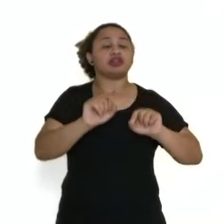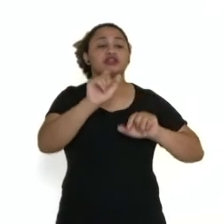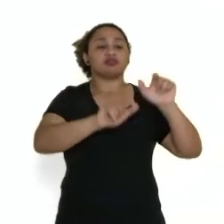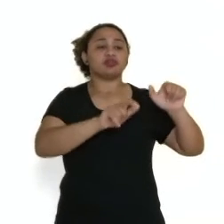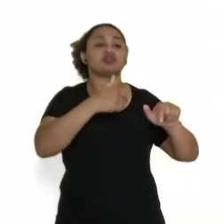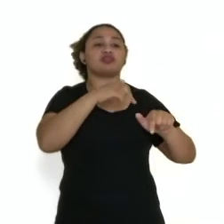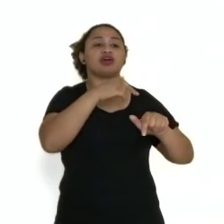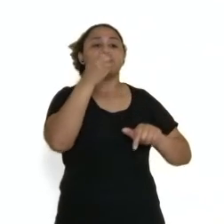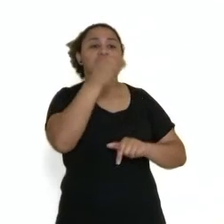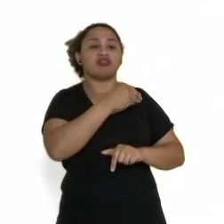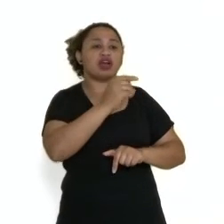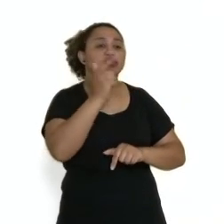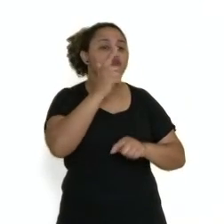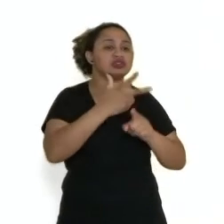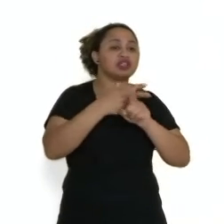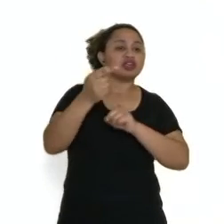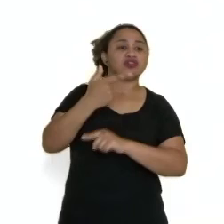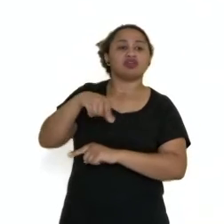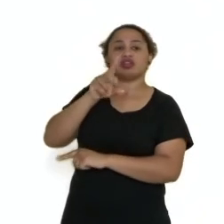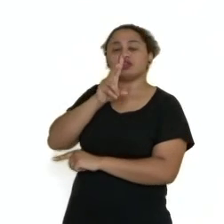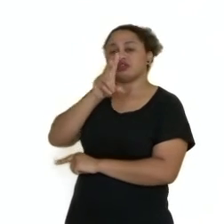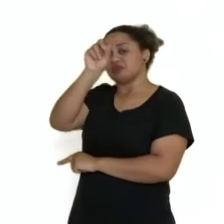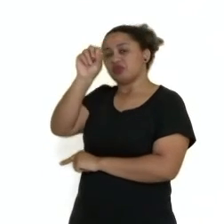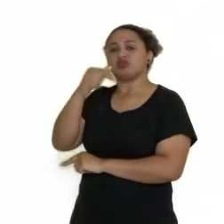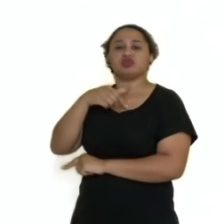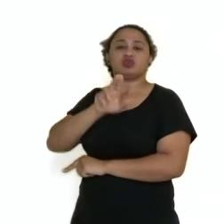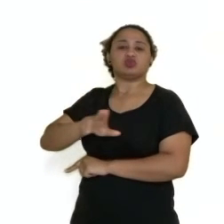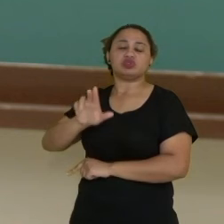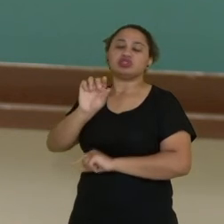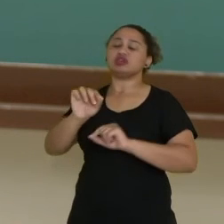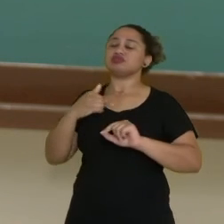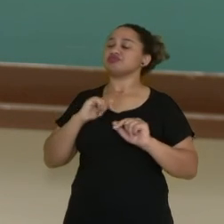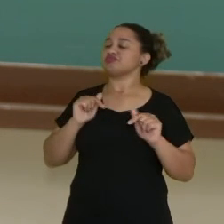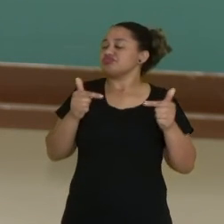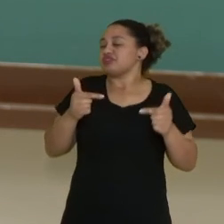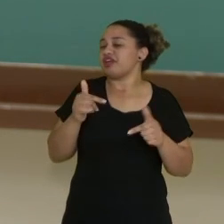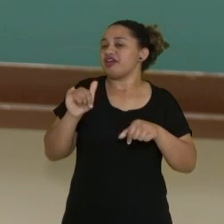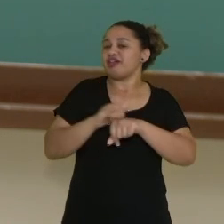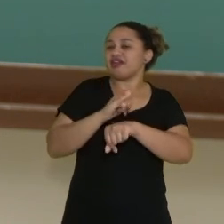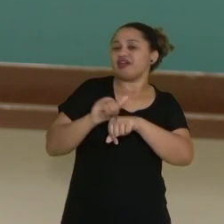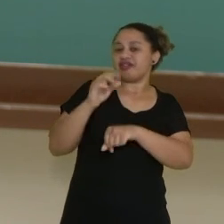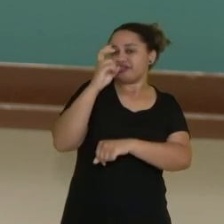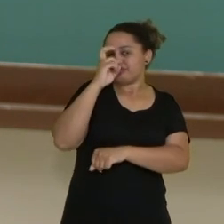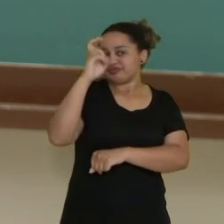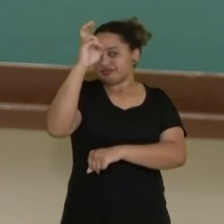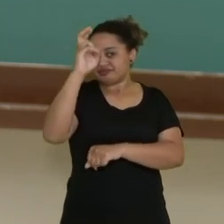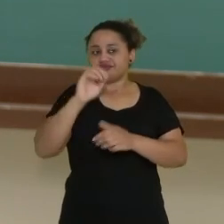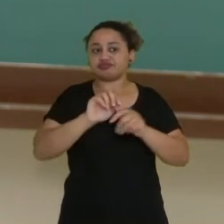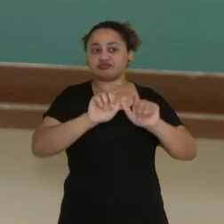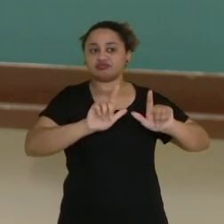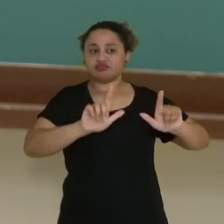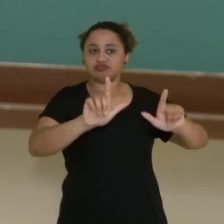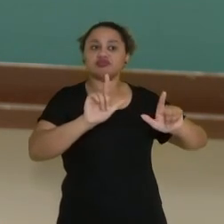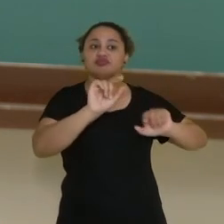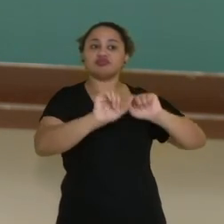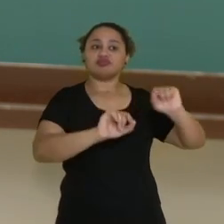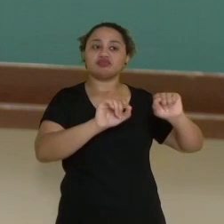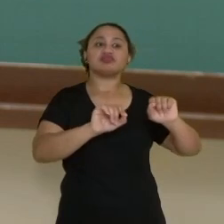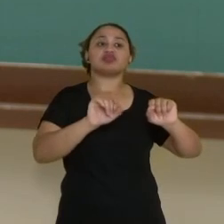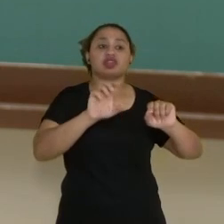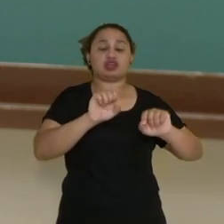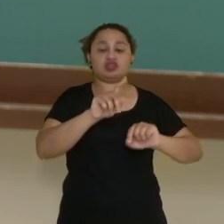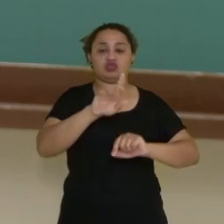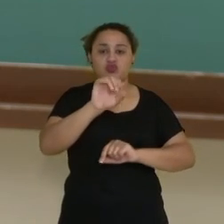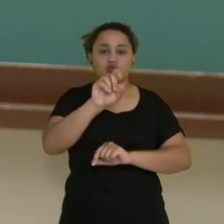mais fracos vencem os mais fortes, utilizando a astúcia. Aqui na imagem de Velázquez, Êxopo, do Museu